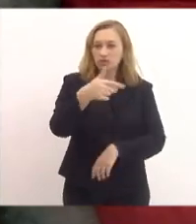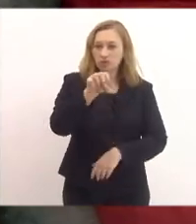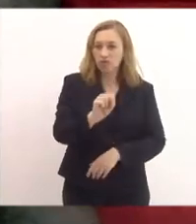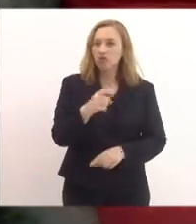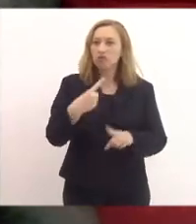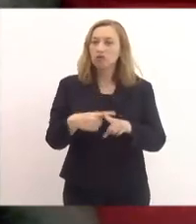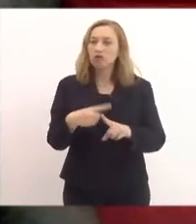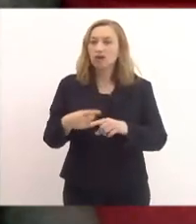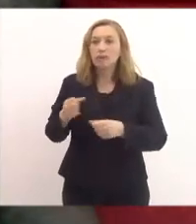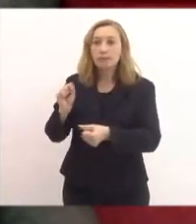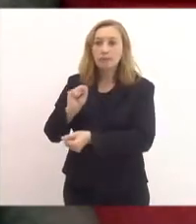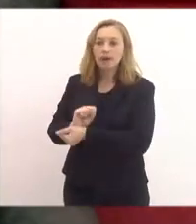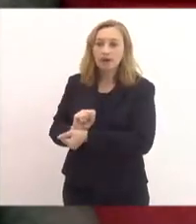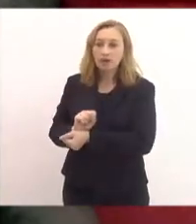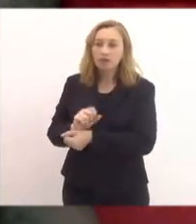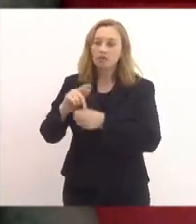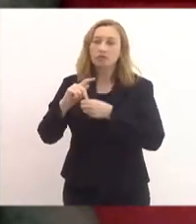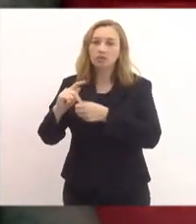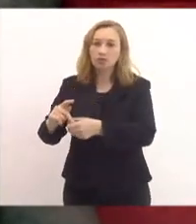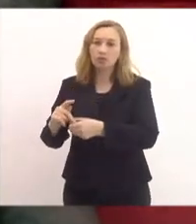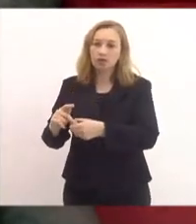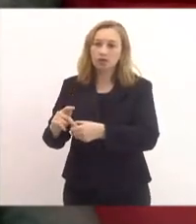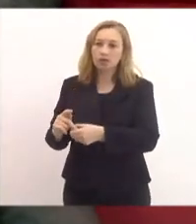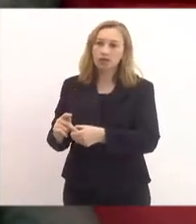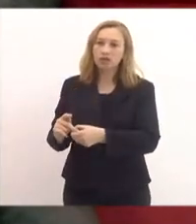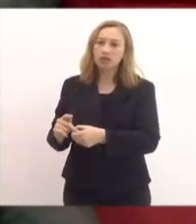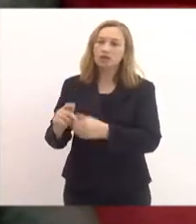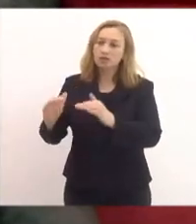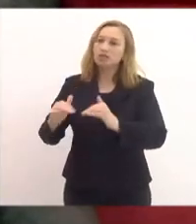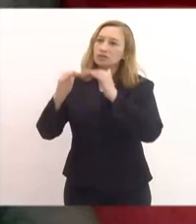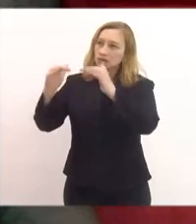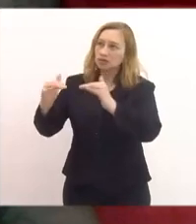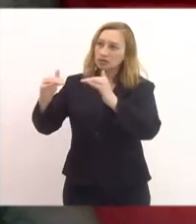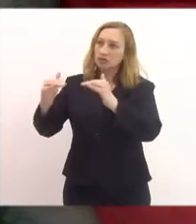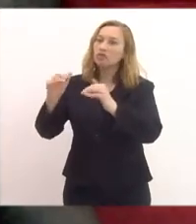porque esbarrou no parecer da Procuradoria, que Vossa Excelência fez com que